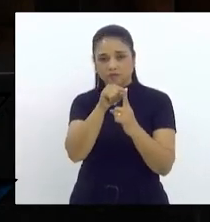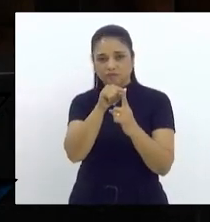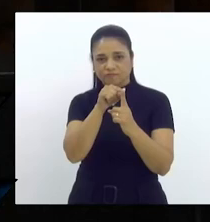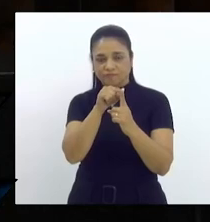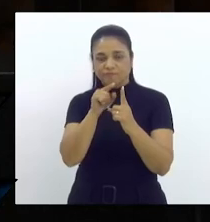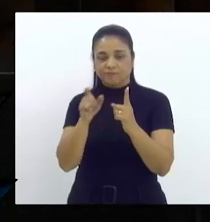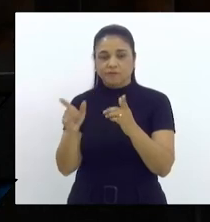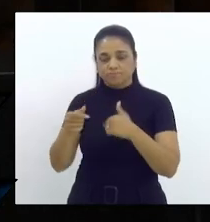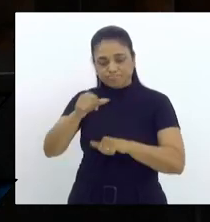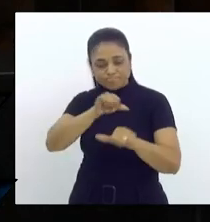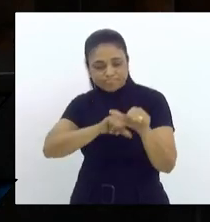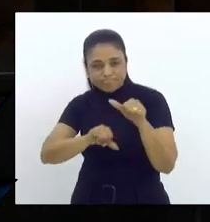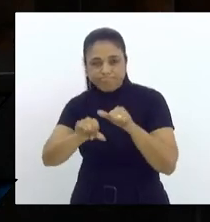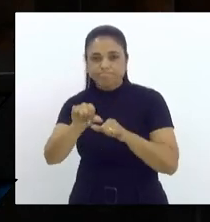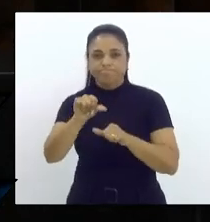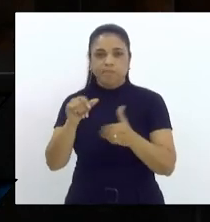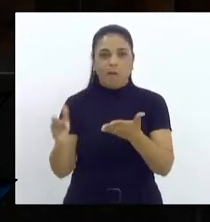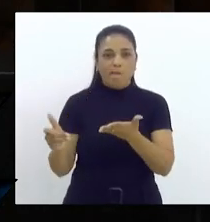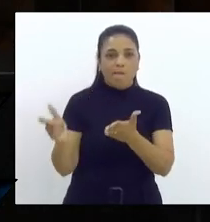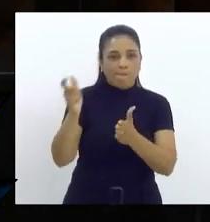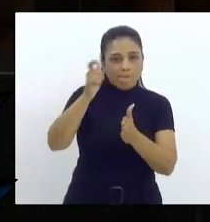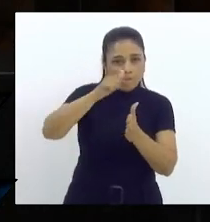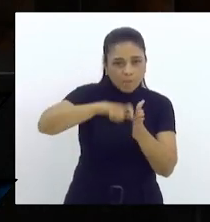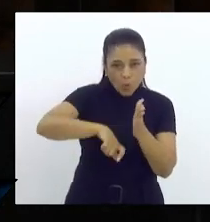tributária. Reforma tributária,